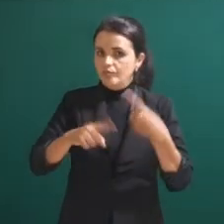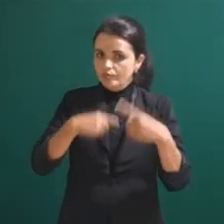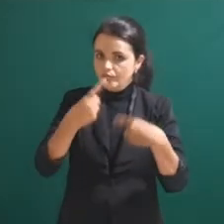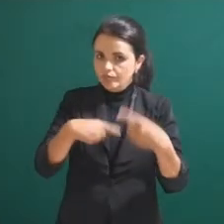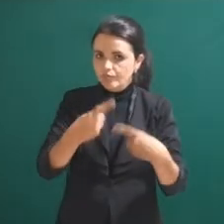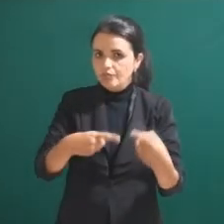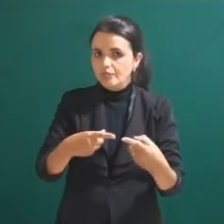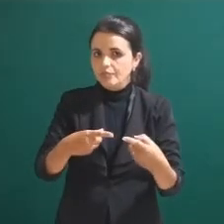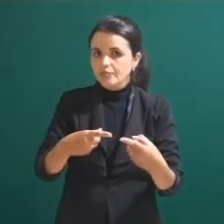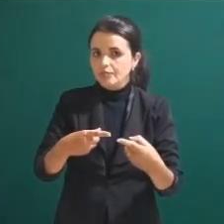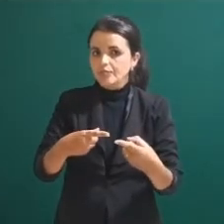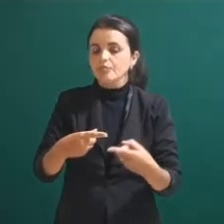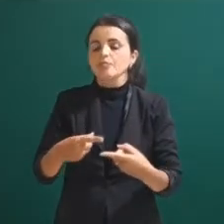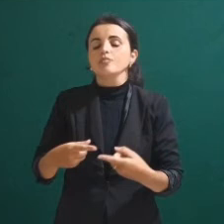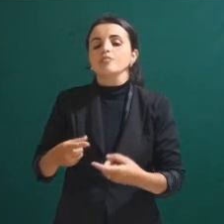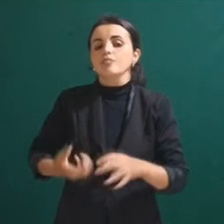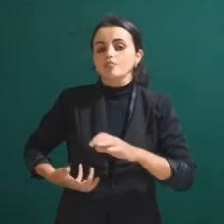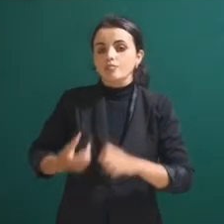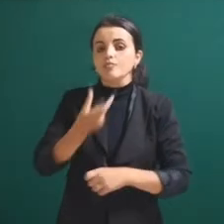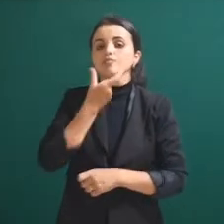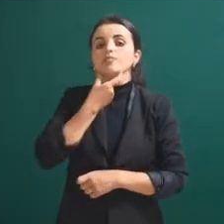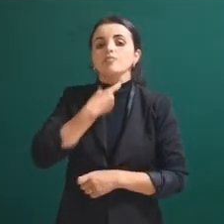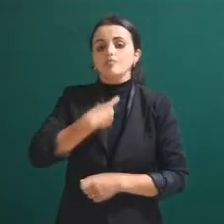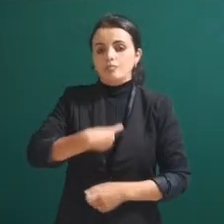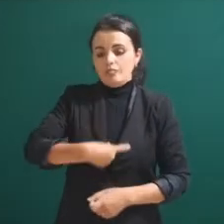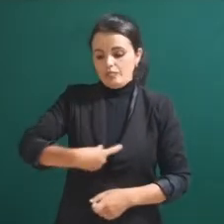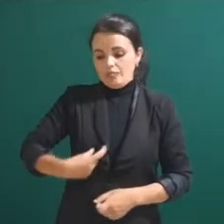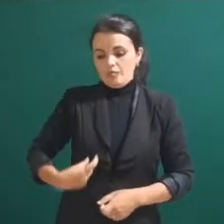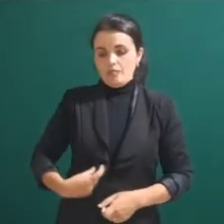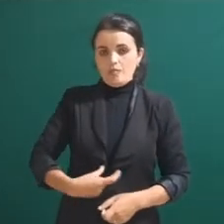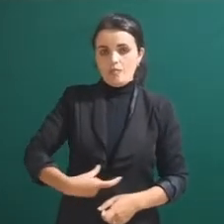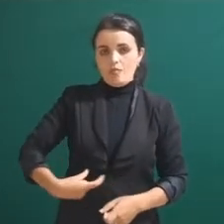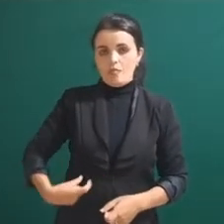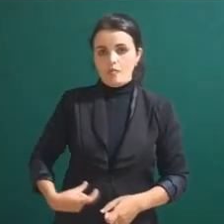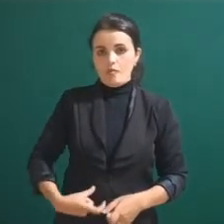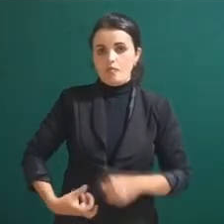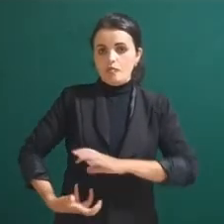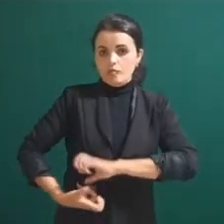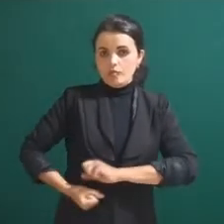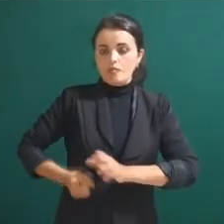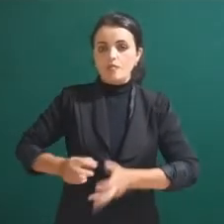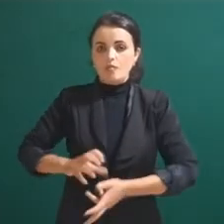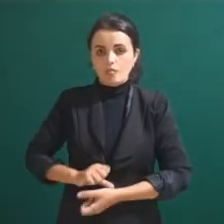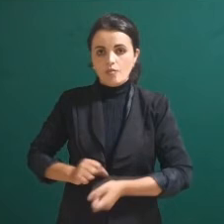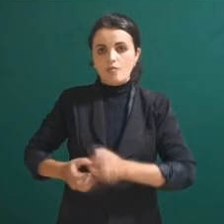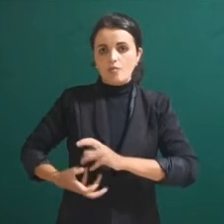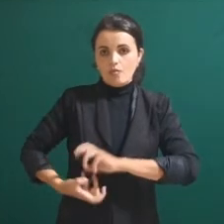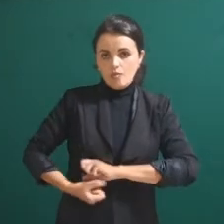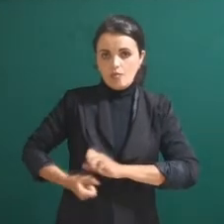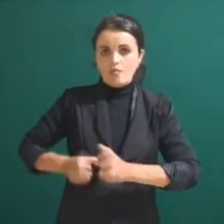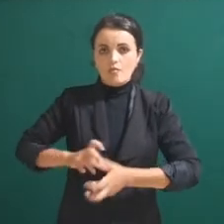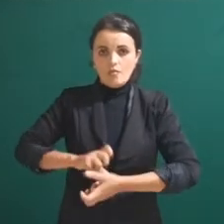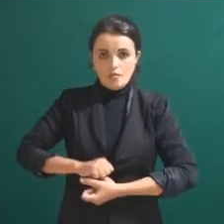processo, que a gente vai ver também daqui a pouco no próximo slide, no qual o nosso estômago ele